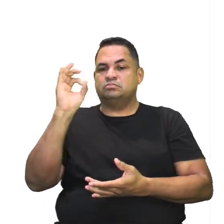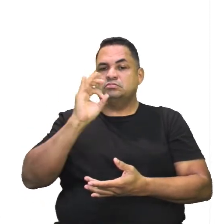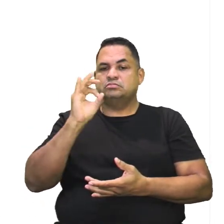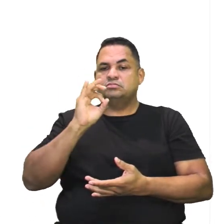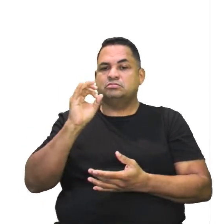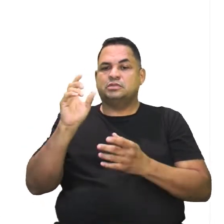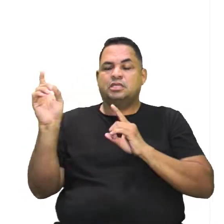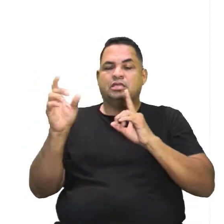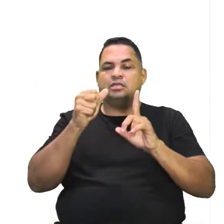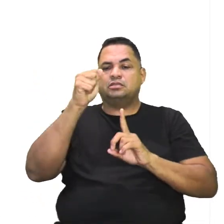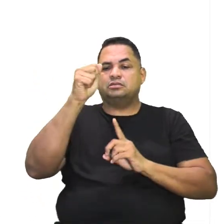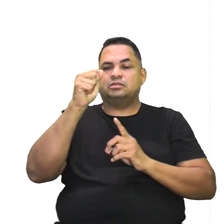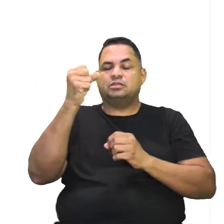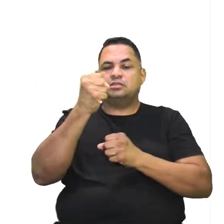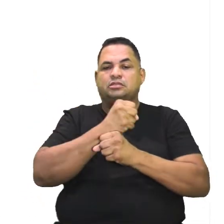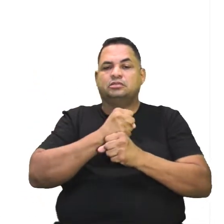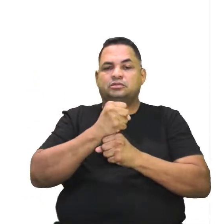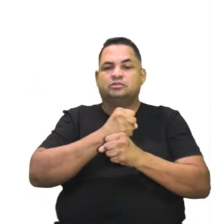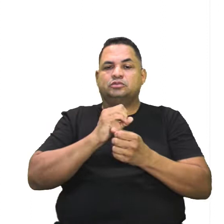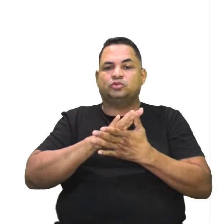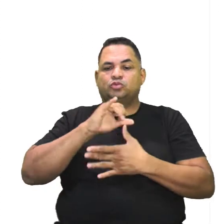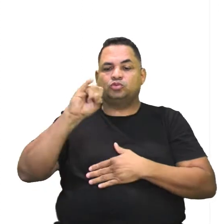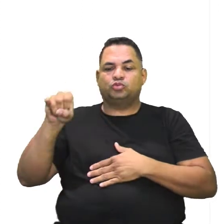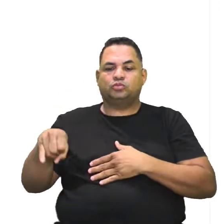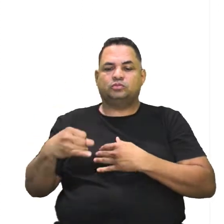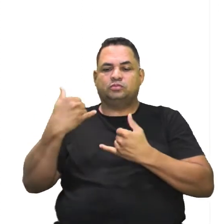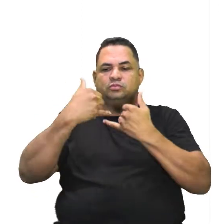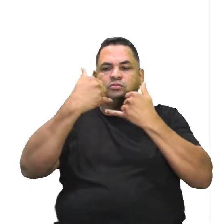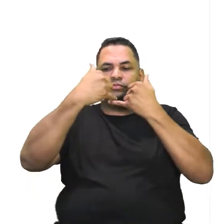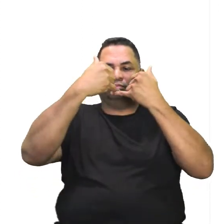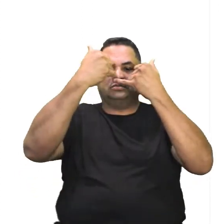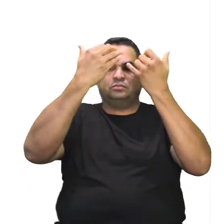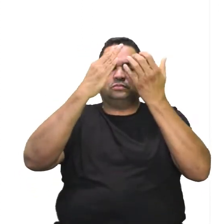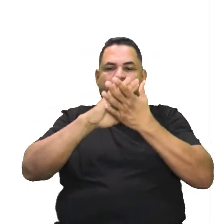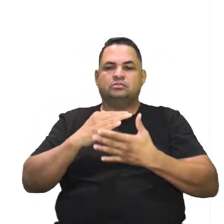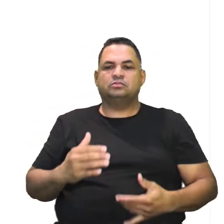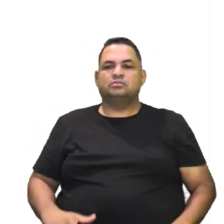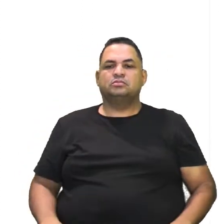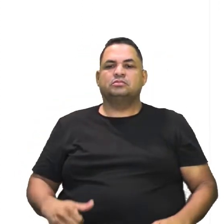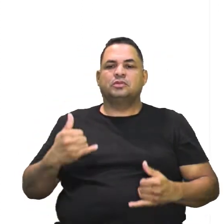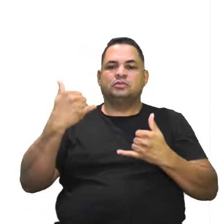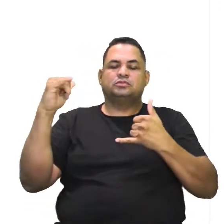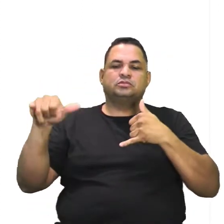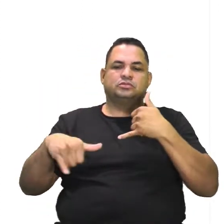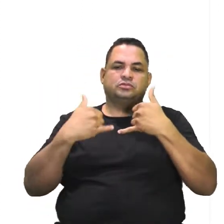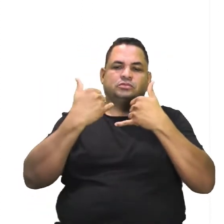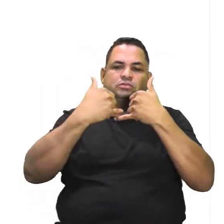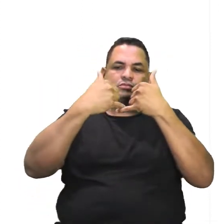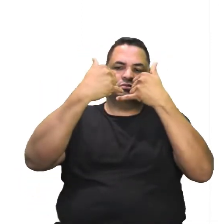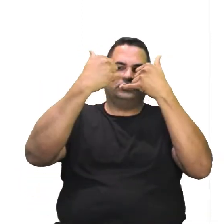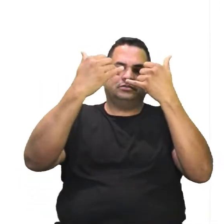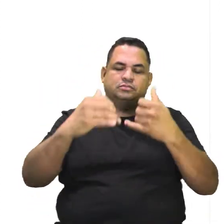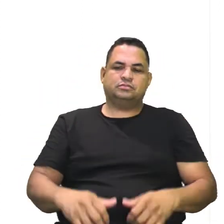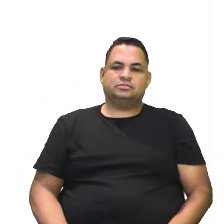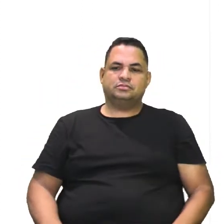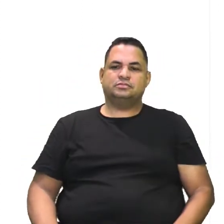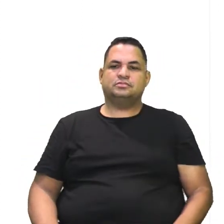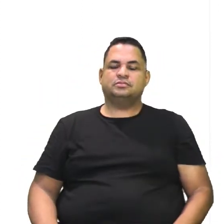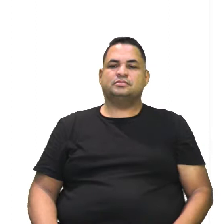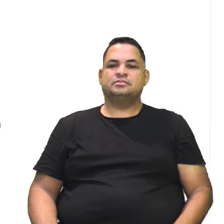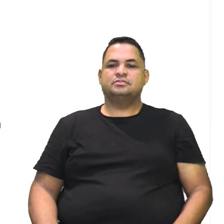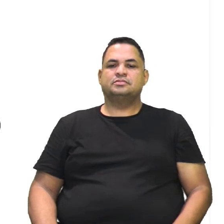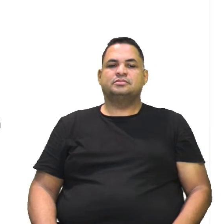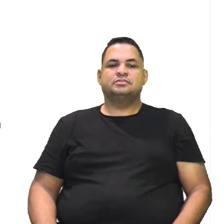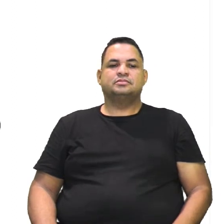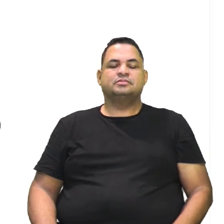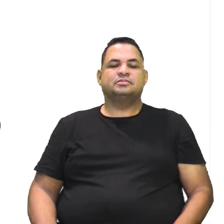que agora no sistema de juro composto, juros acumulados, juros sobre juros. Muito bem, vamos